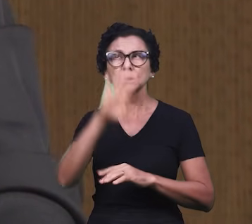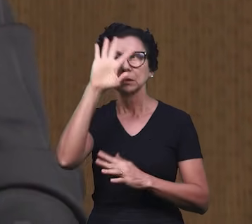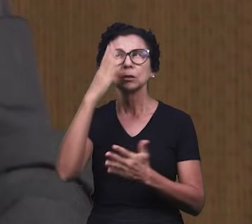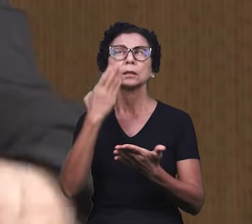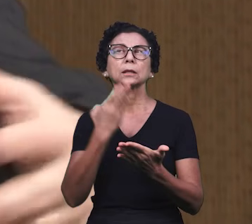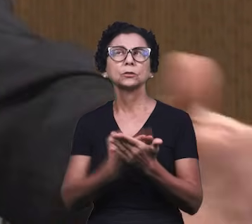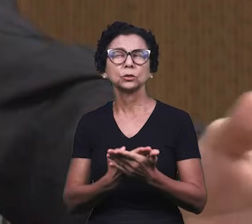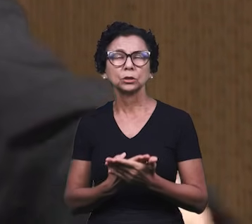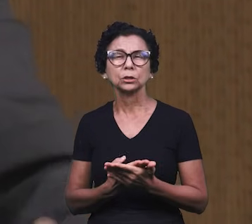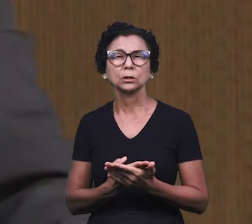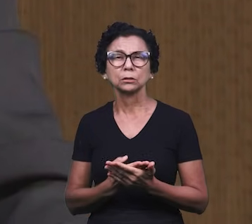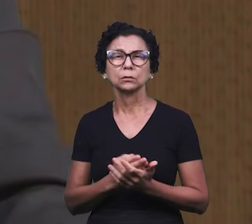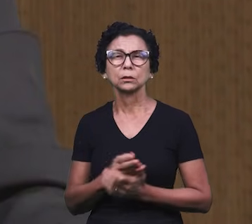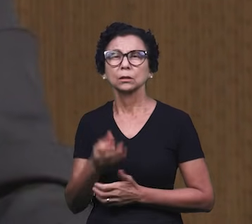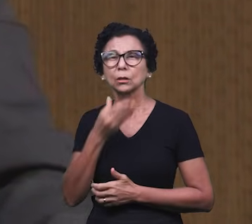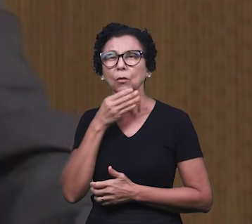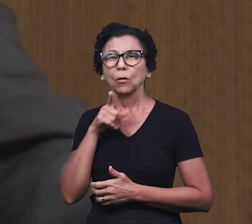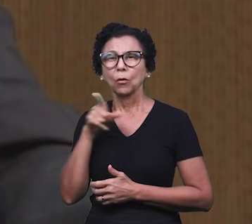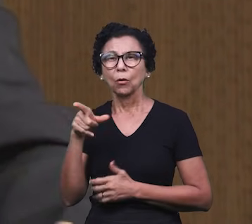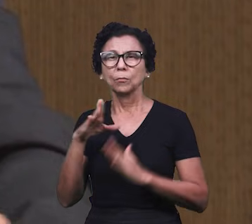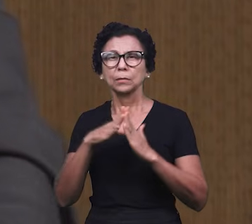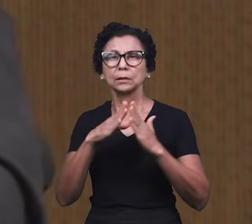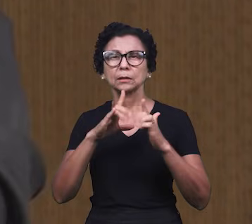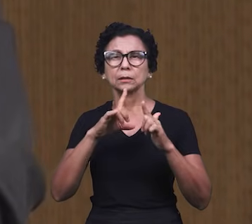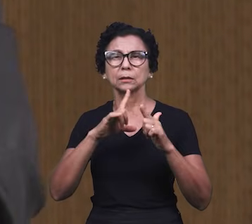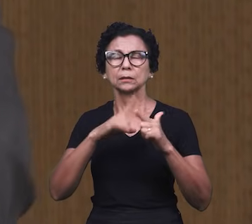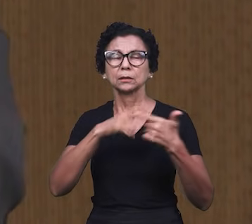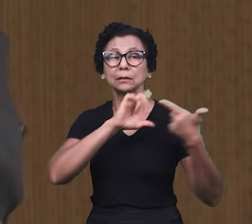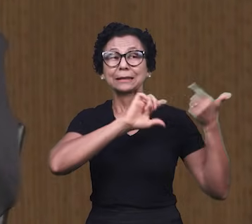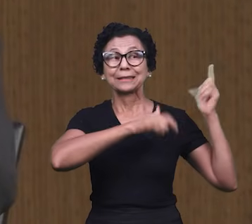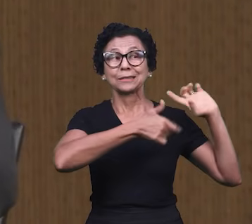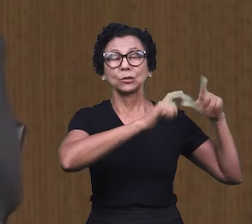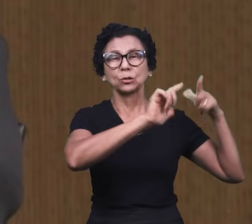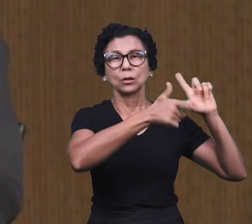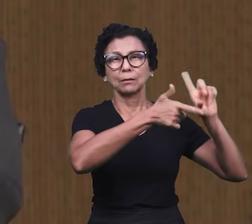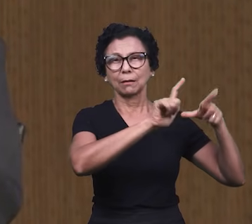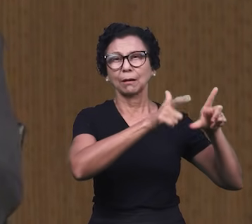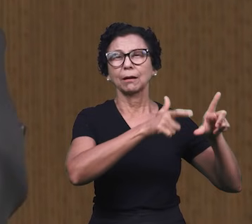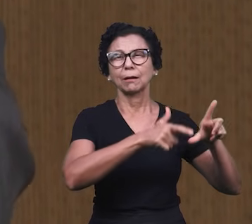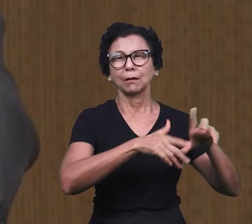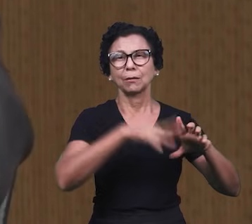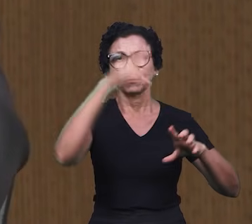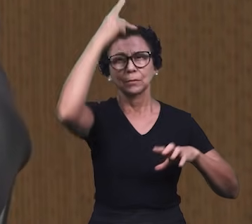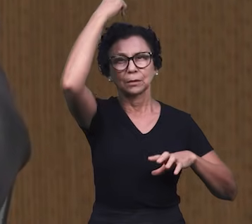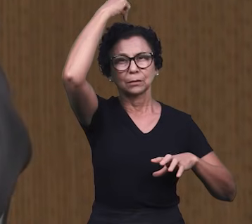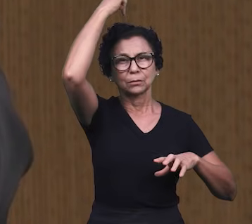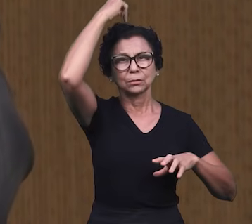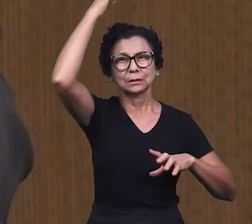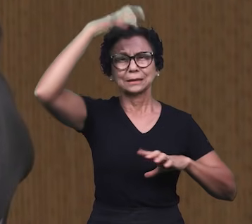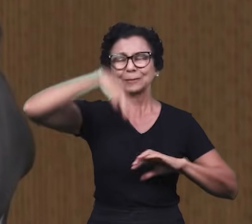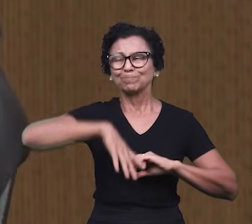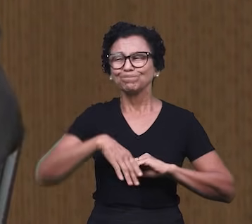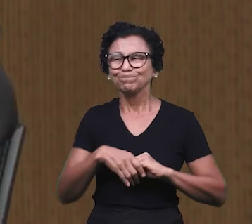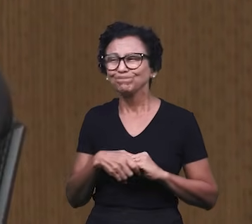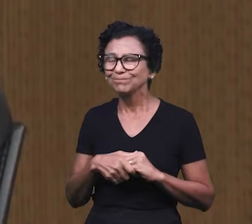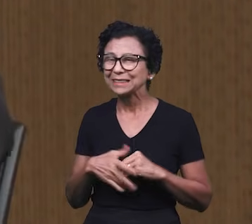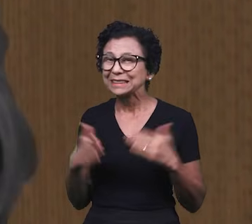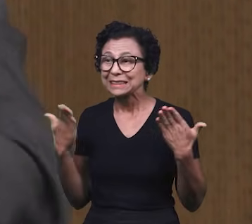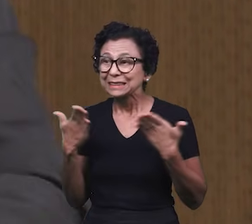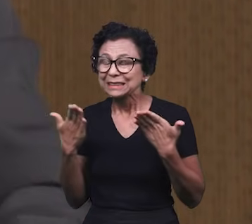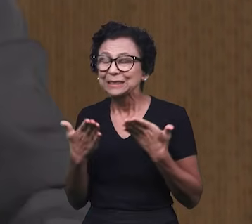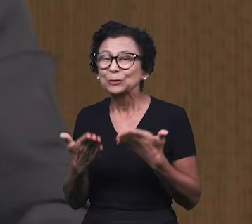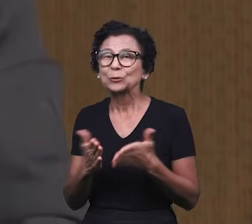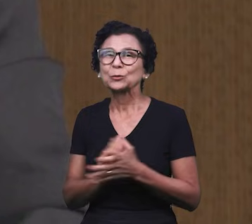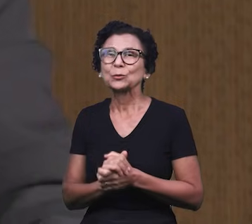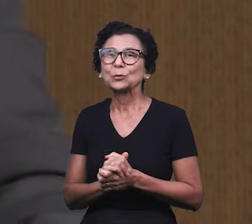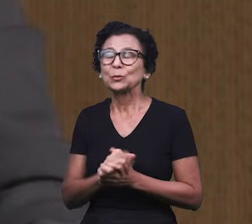uma igreja tradicional, pentecostal, mas ele disse assim, agora eu encontrei aquilo que eu queria